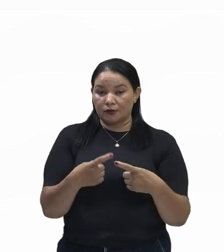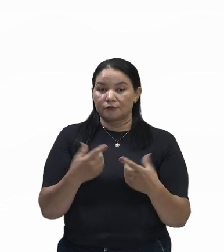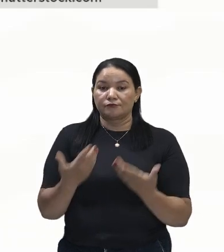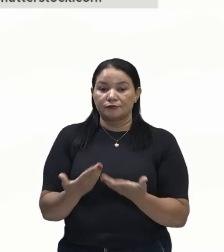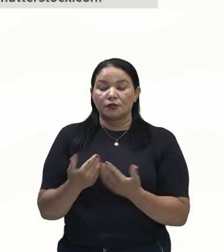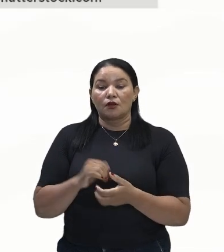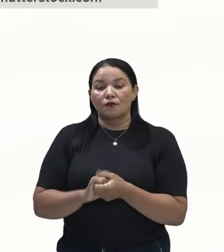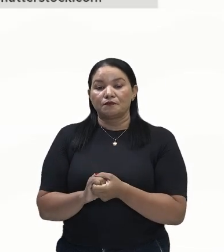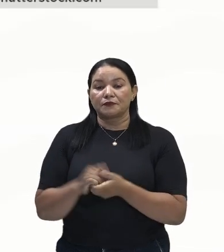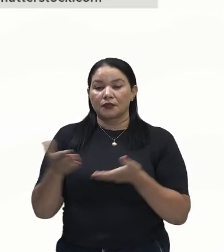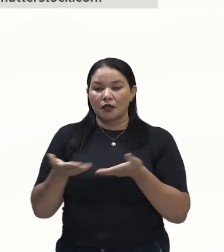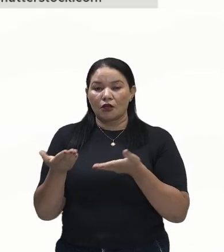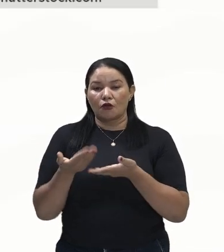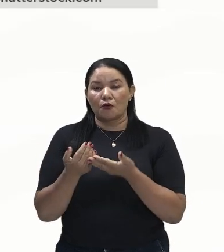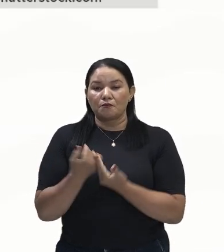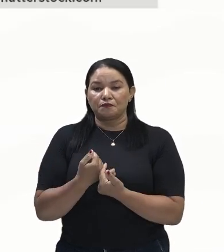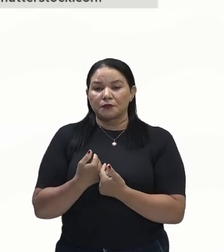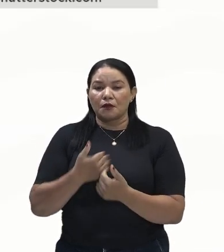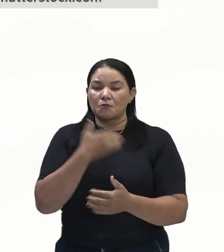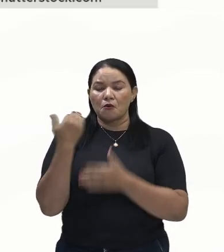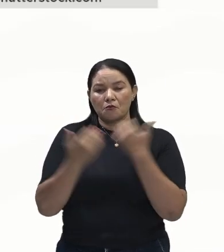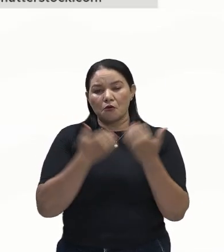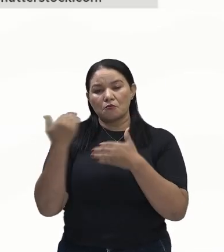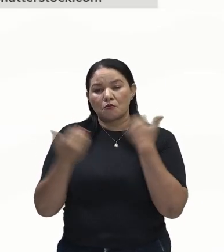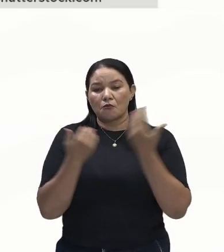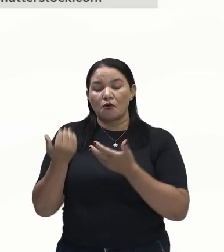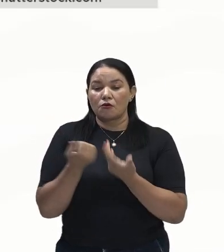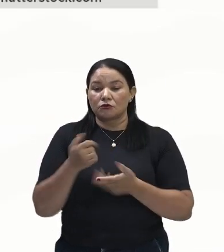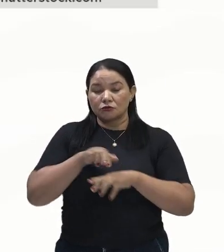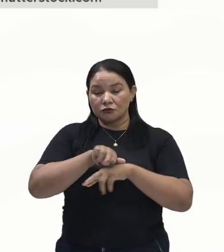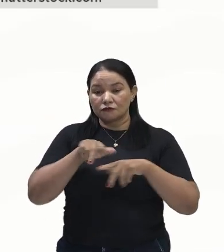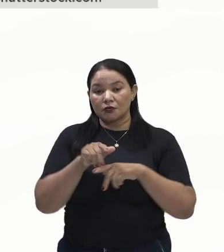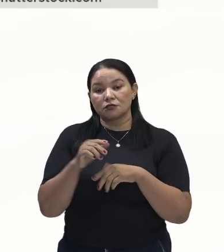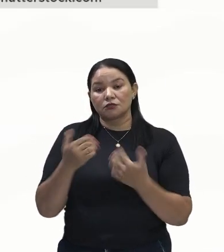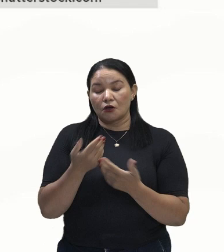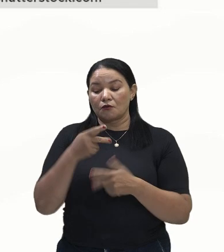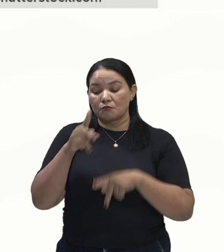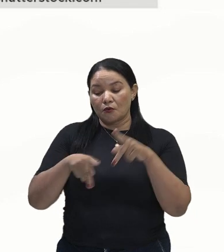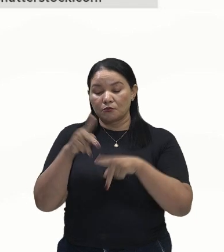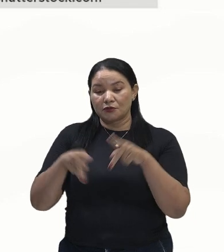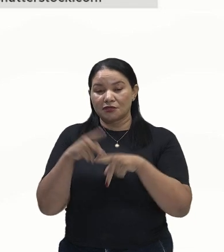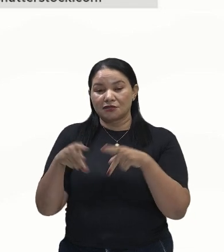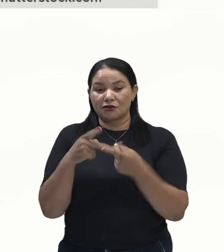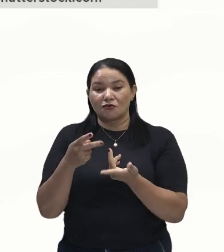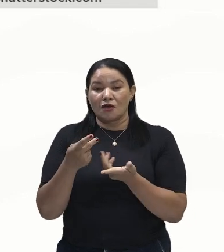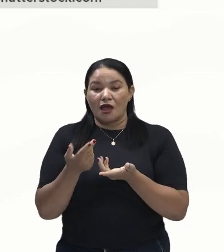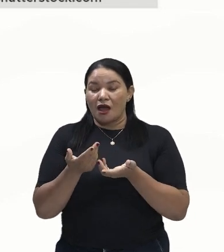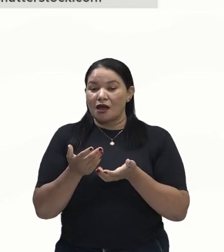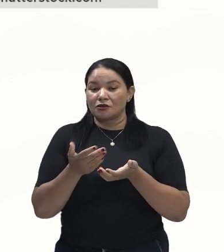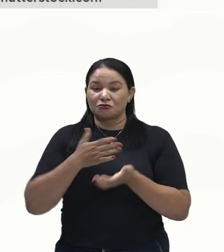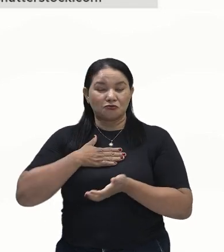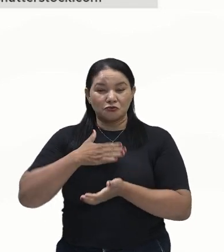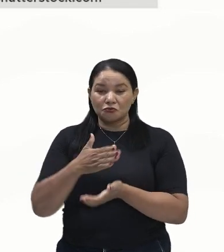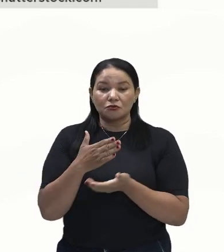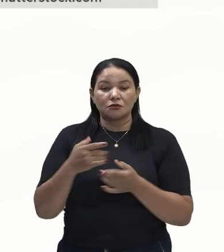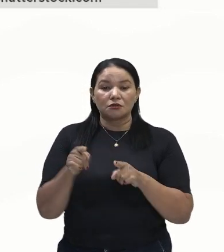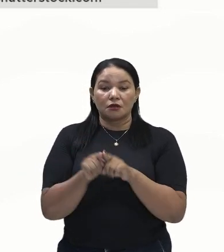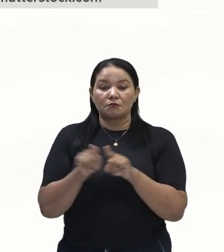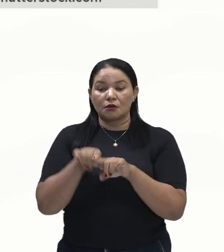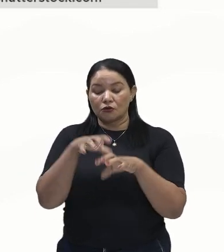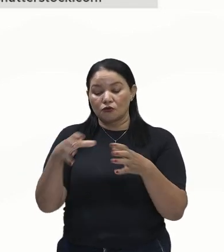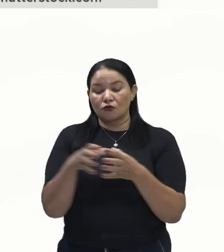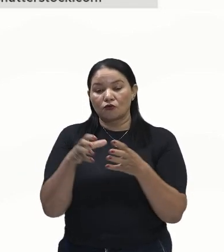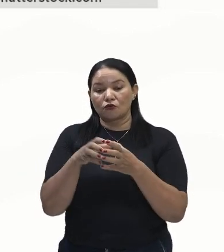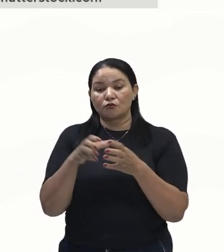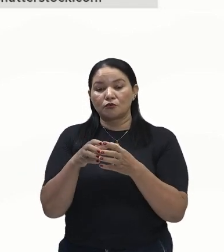Diante desse número de perdas humanas, desse descontentamento geral, os mencheviques